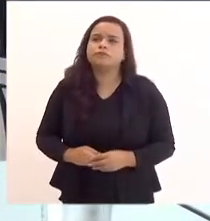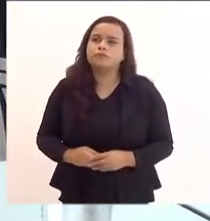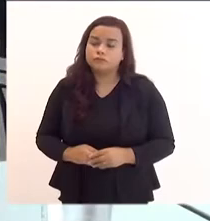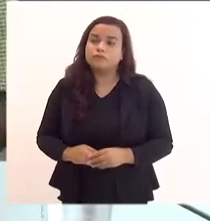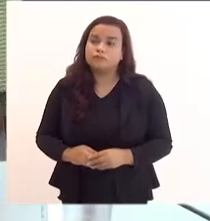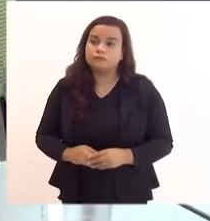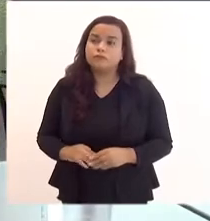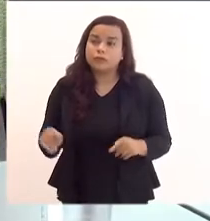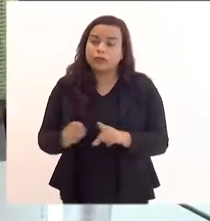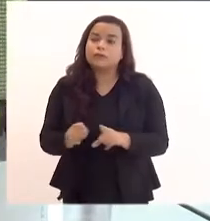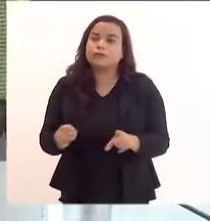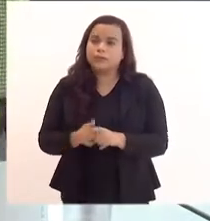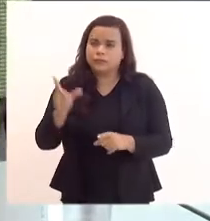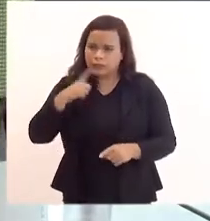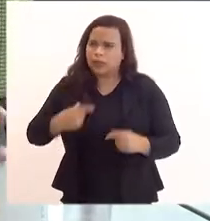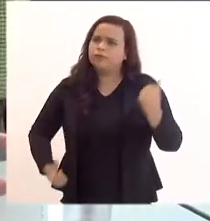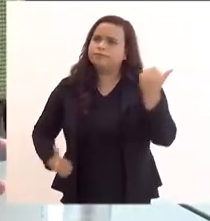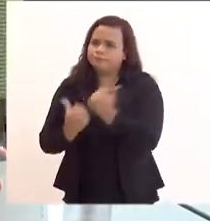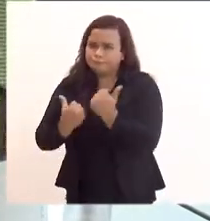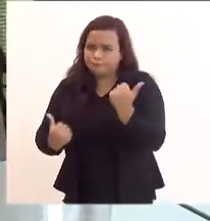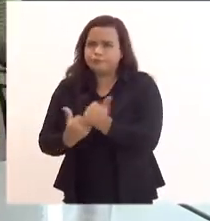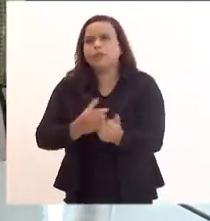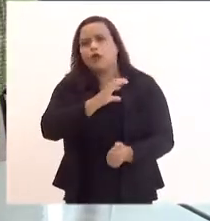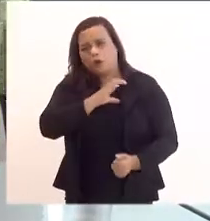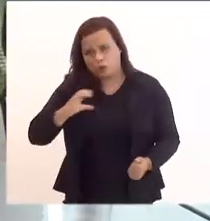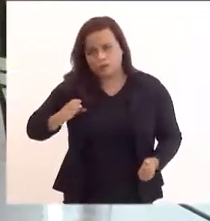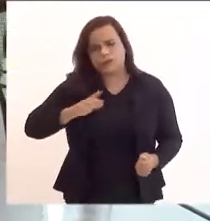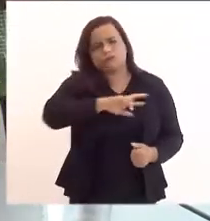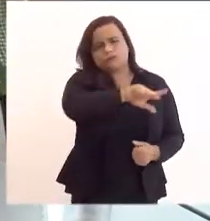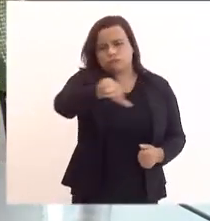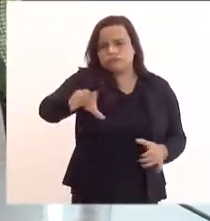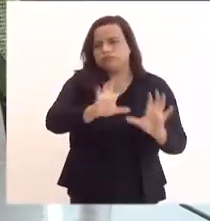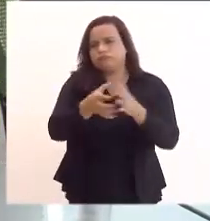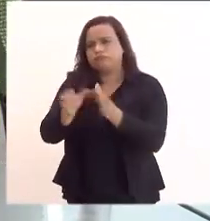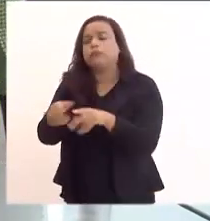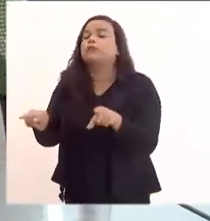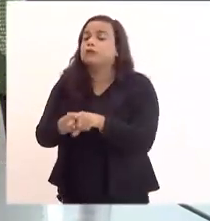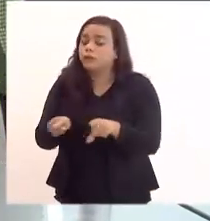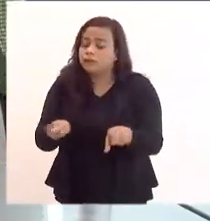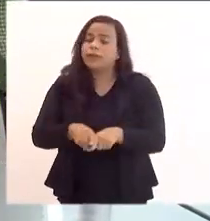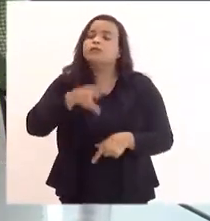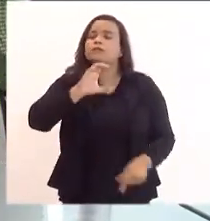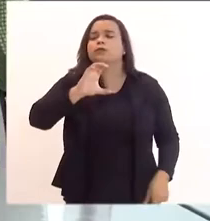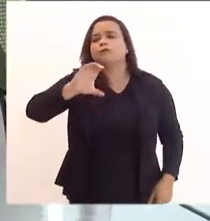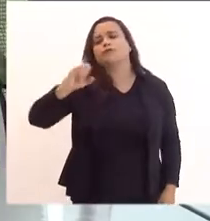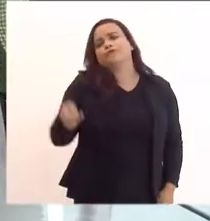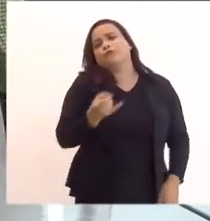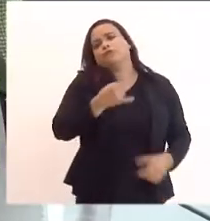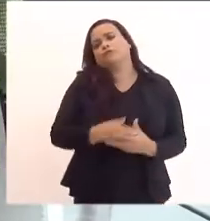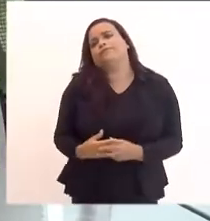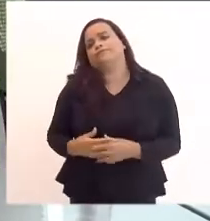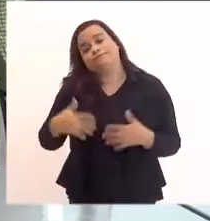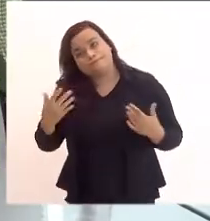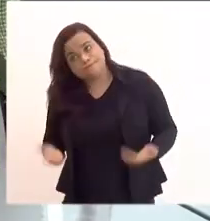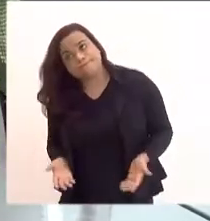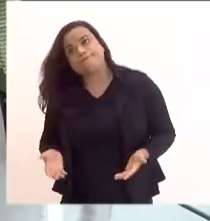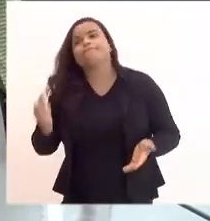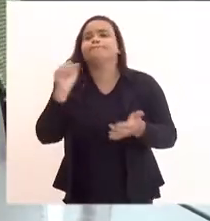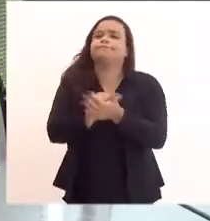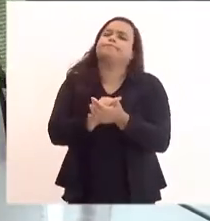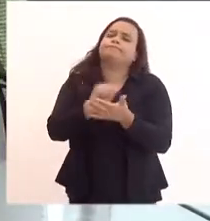E contou com o apoio das comissões, inclusive da CCJ. Então, registro que já houve